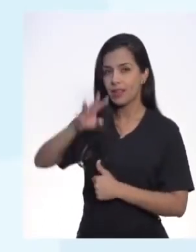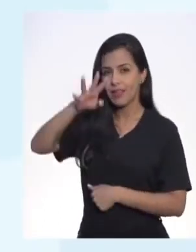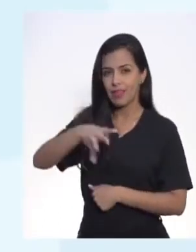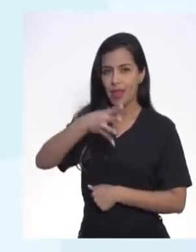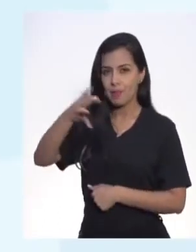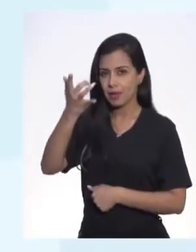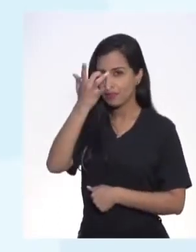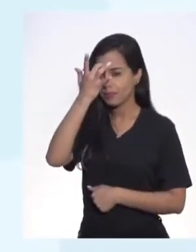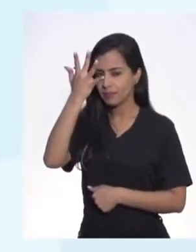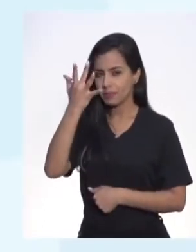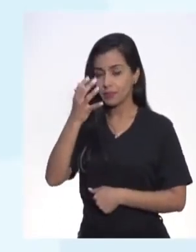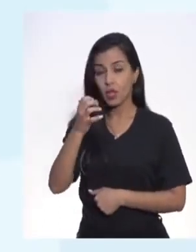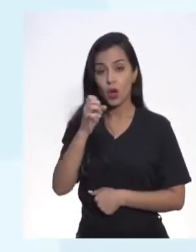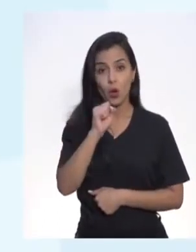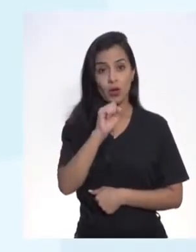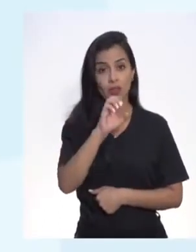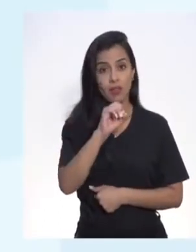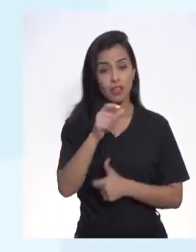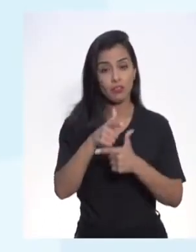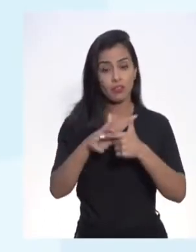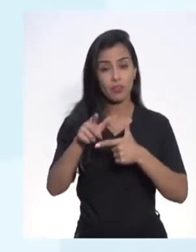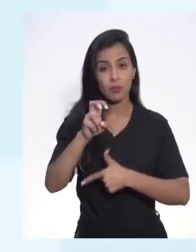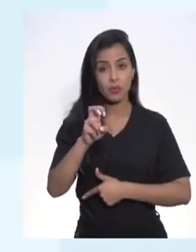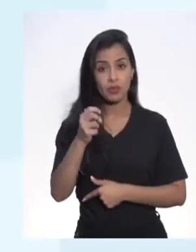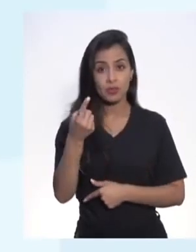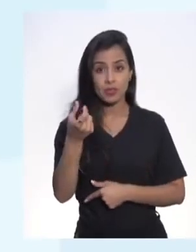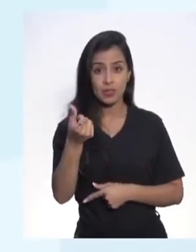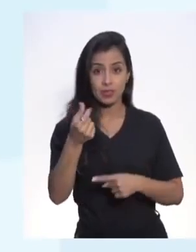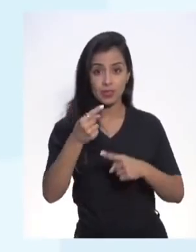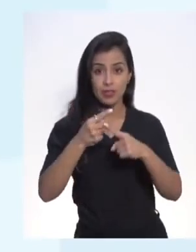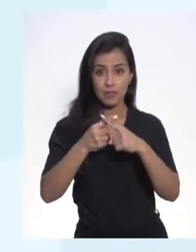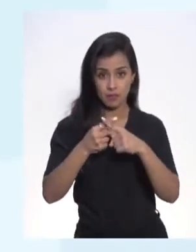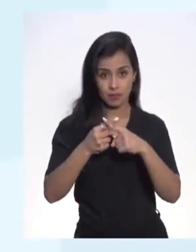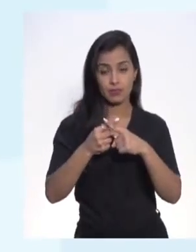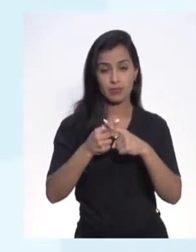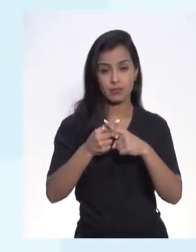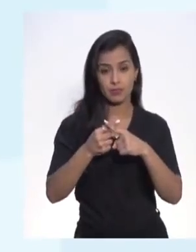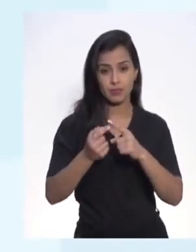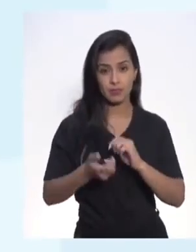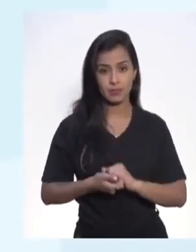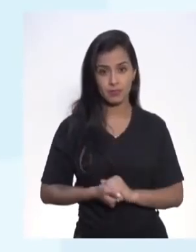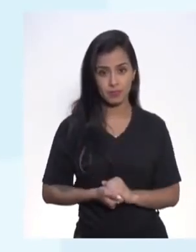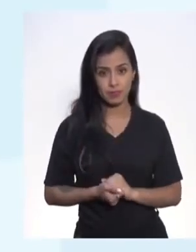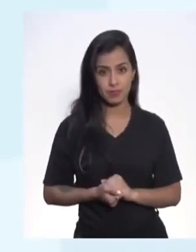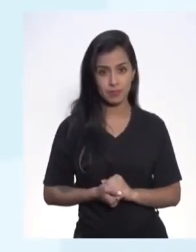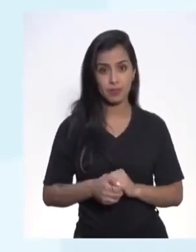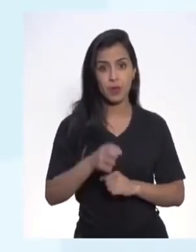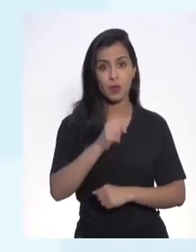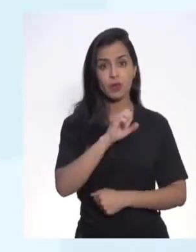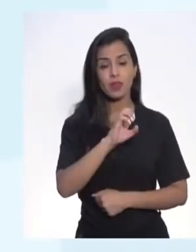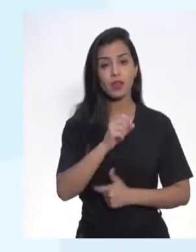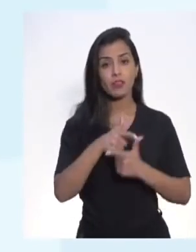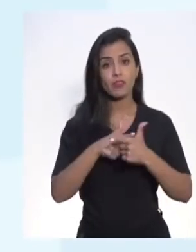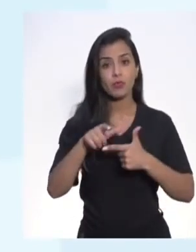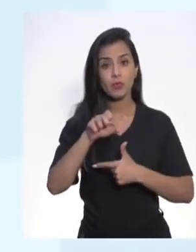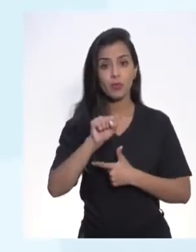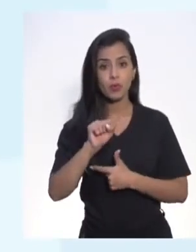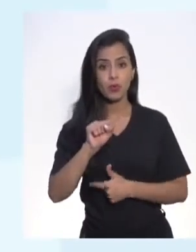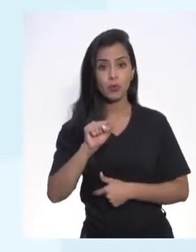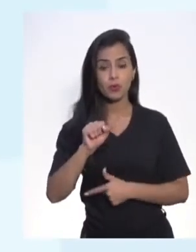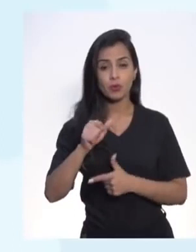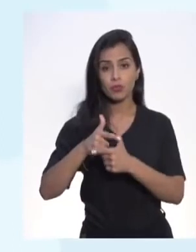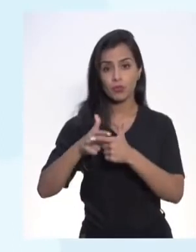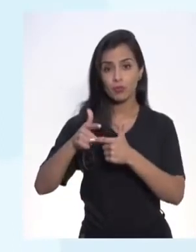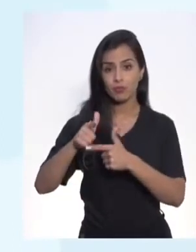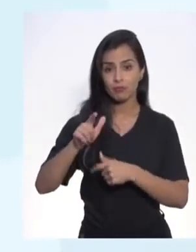tabela. 80 dividido por 5, 16, multipliquei o 16. 80 por 8 deu 10, multipliquei o 10. E 80 por 10, 8, e multipliquei o 8.